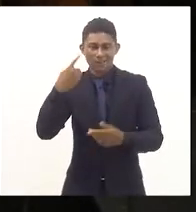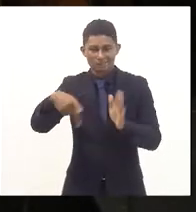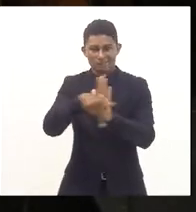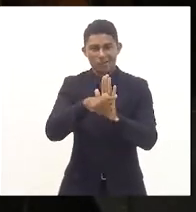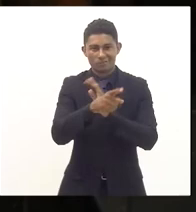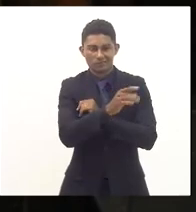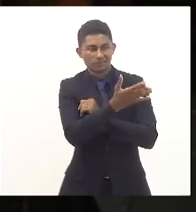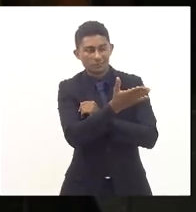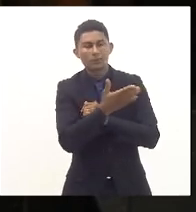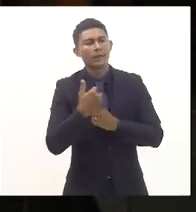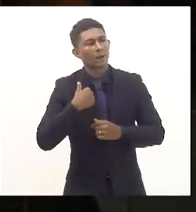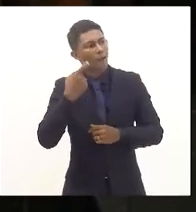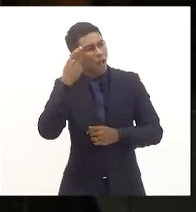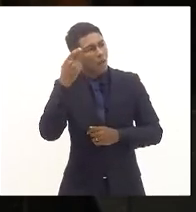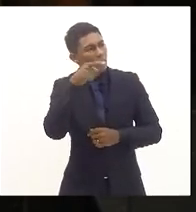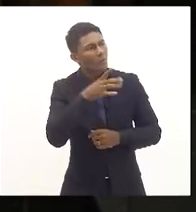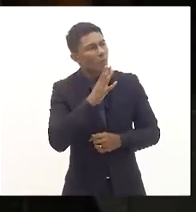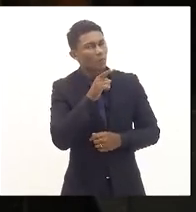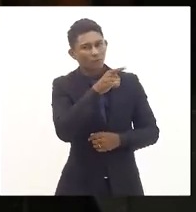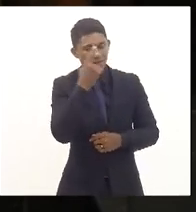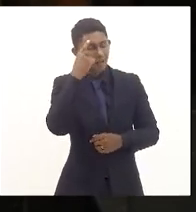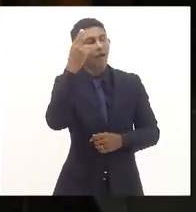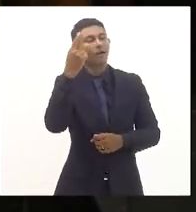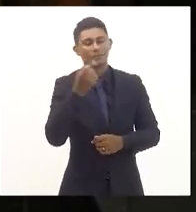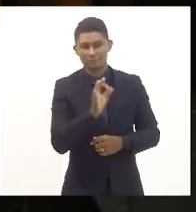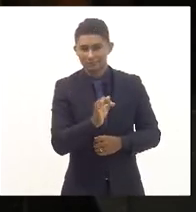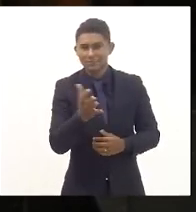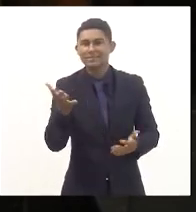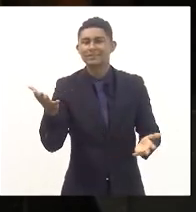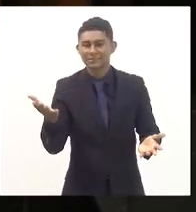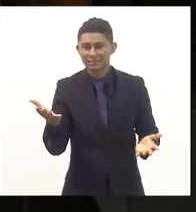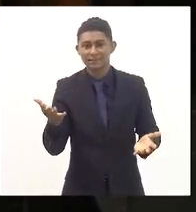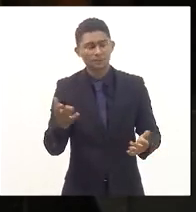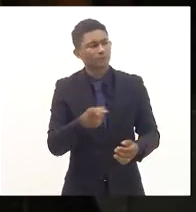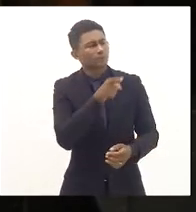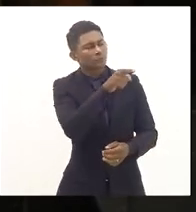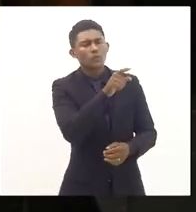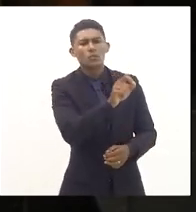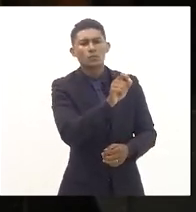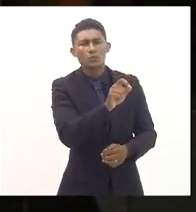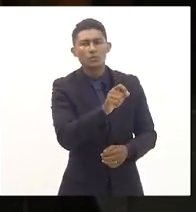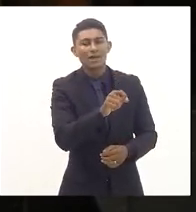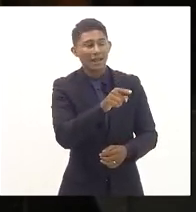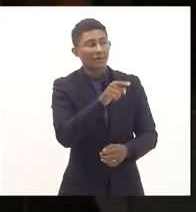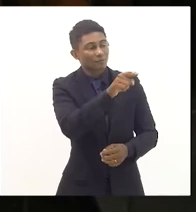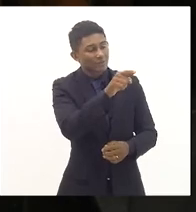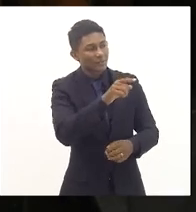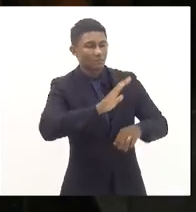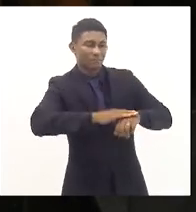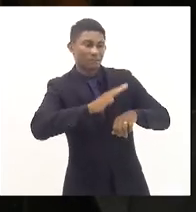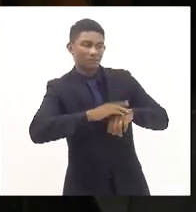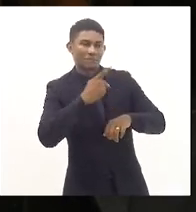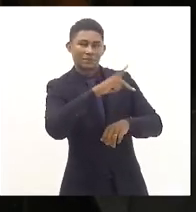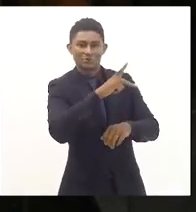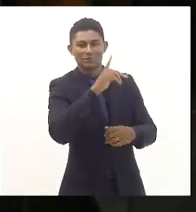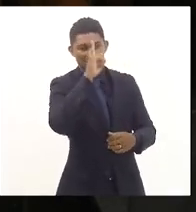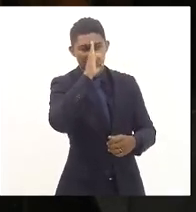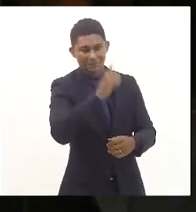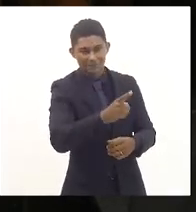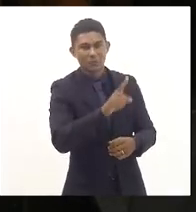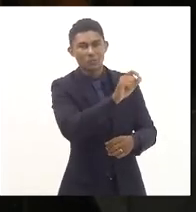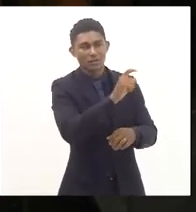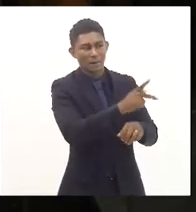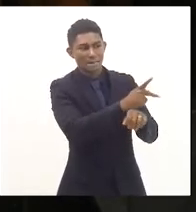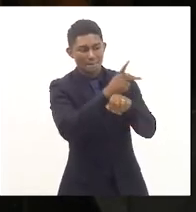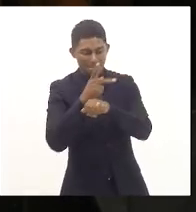de quando eu conhecer o senhor e o senhor na verdade é quem é o pai dessa homenagem eu sei que foi que o senhor o